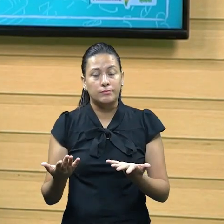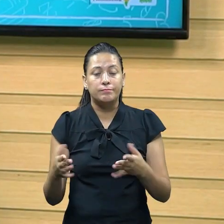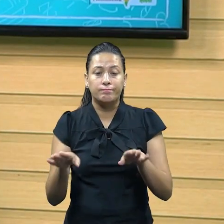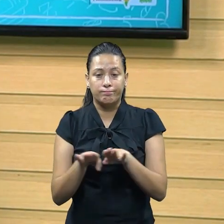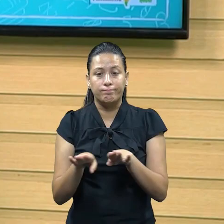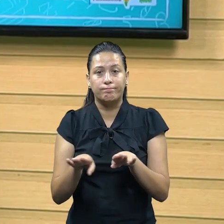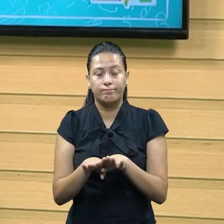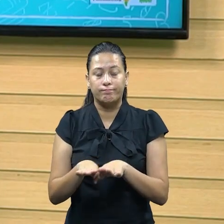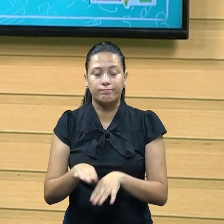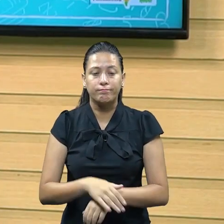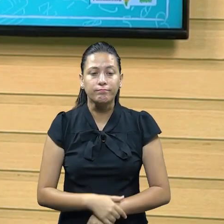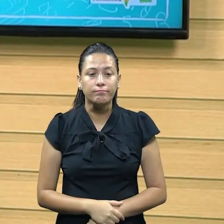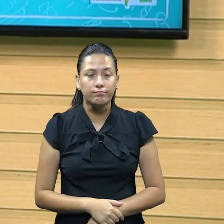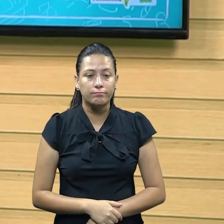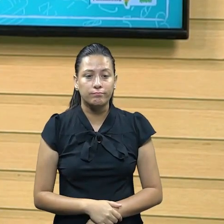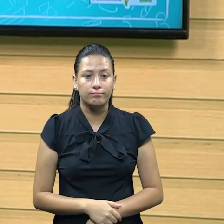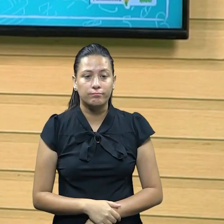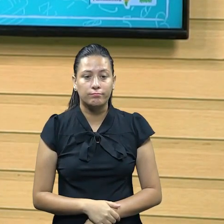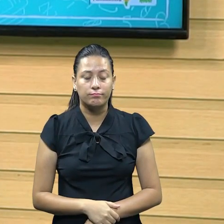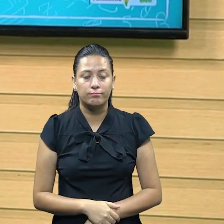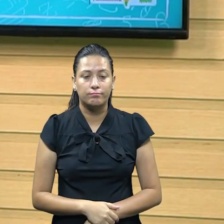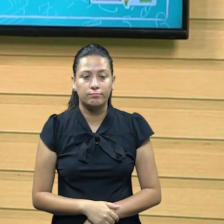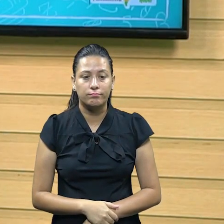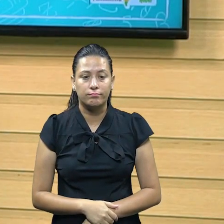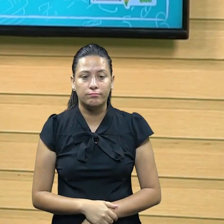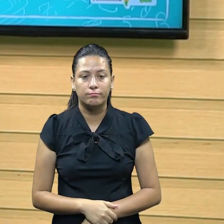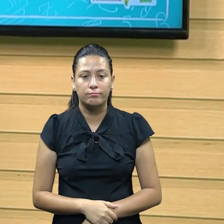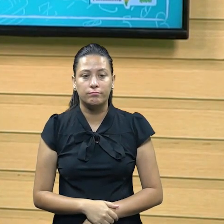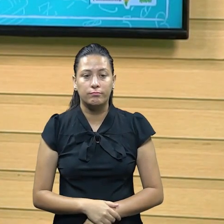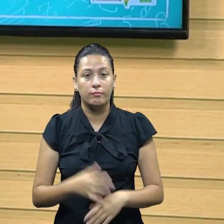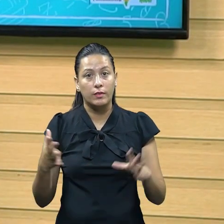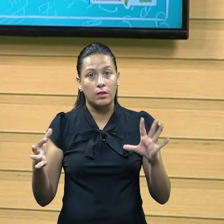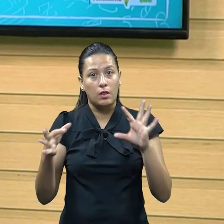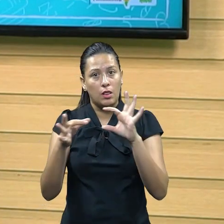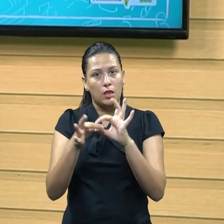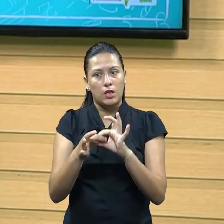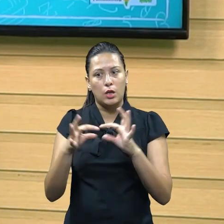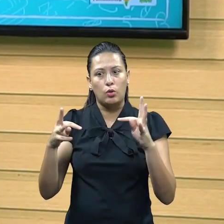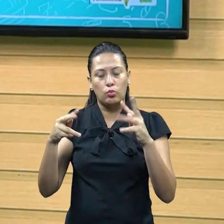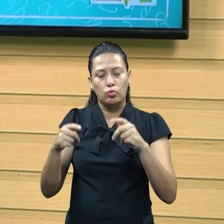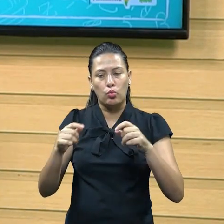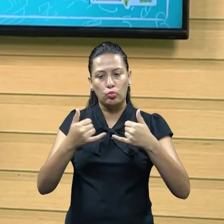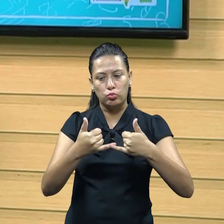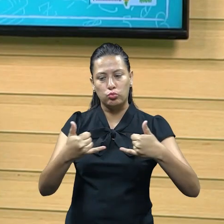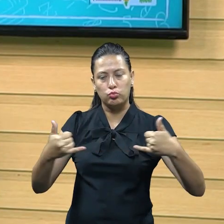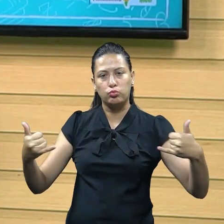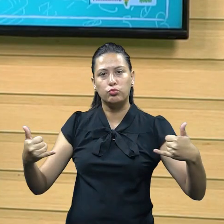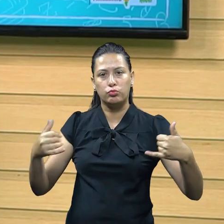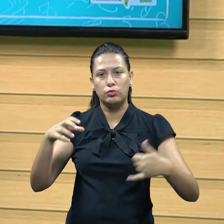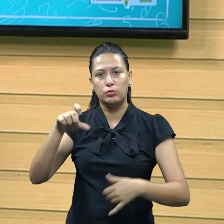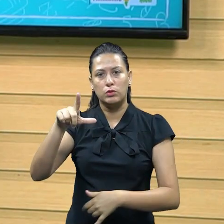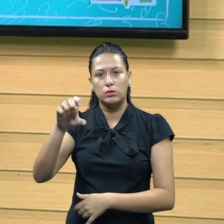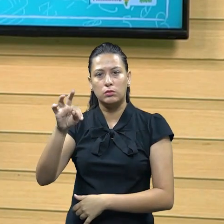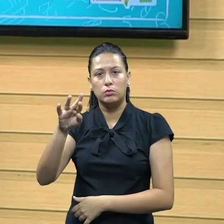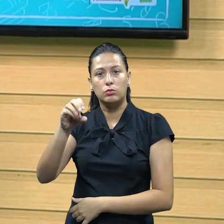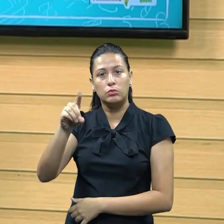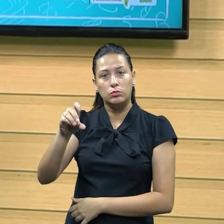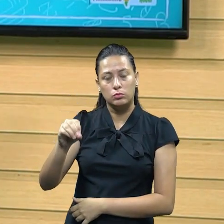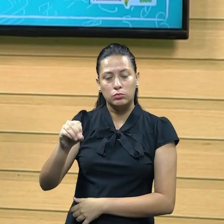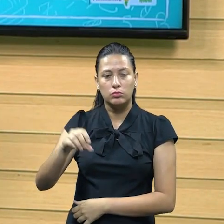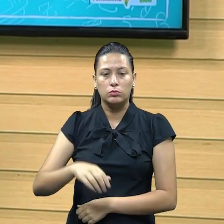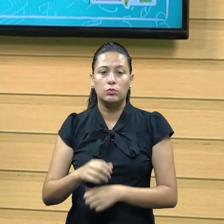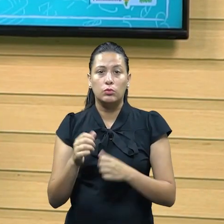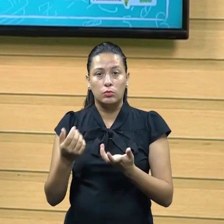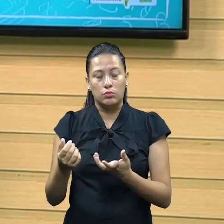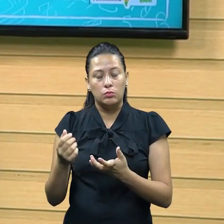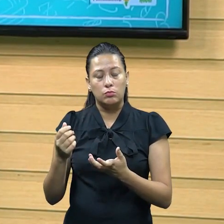nós podemos ver também, eles podem estar ligados todos num eletrodo e ligado no neutro, mas